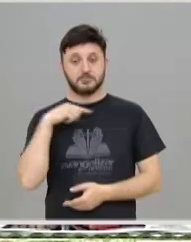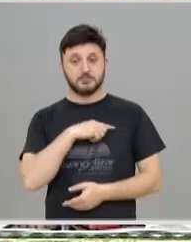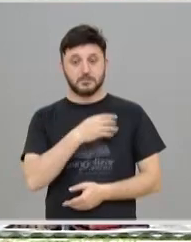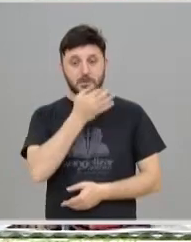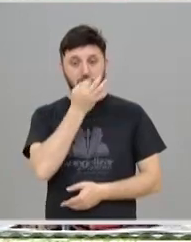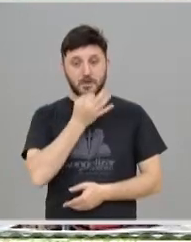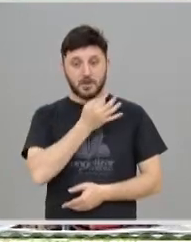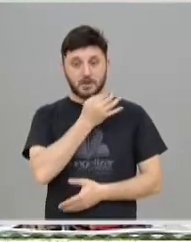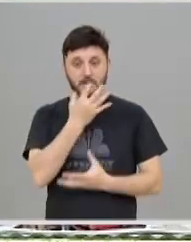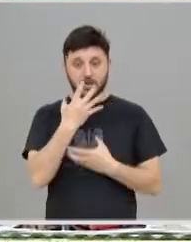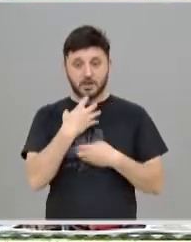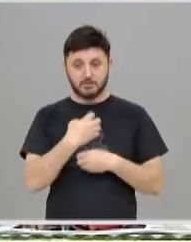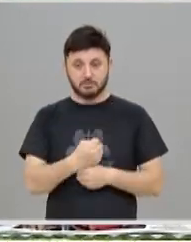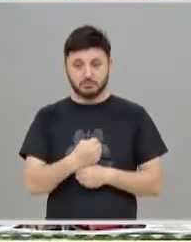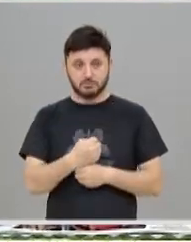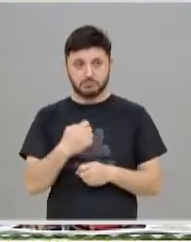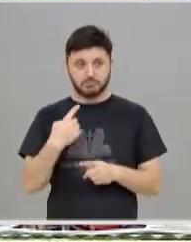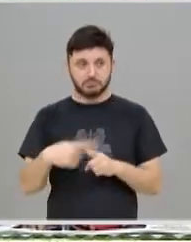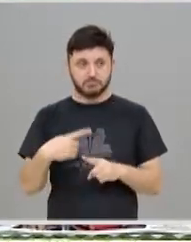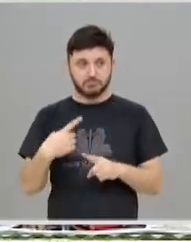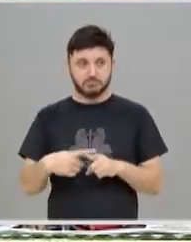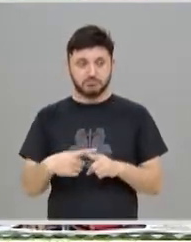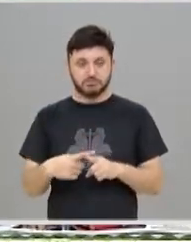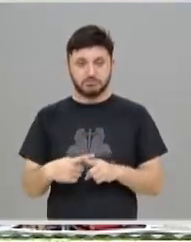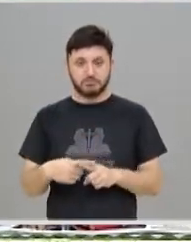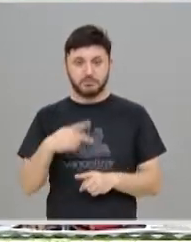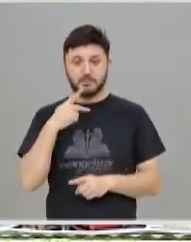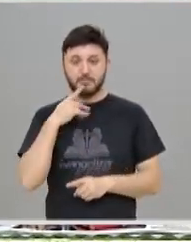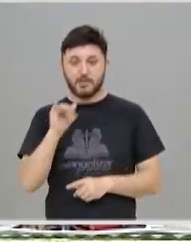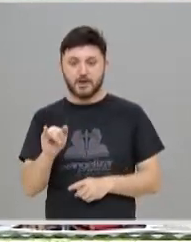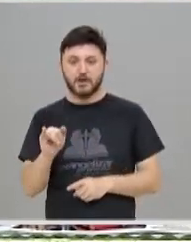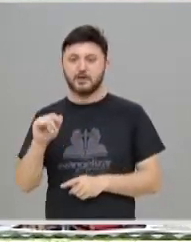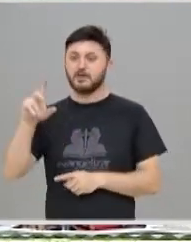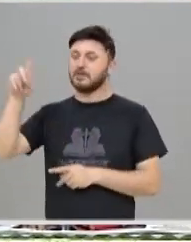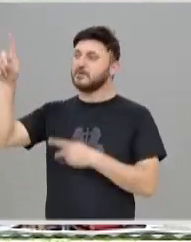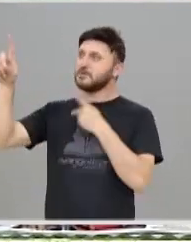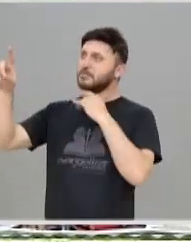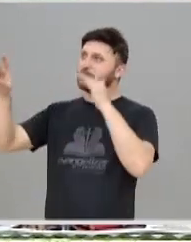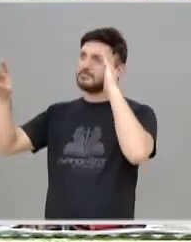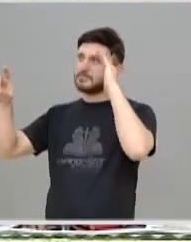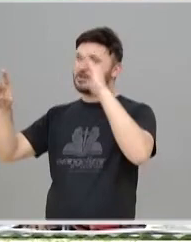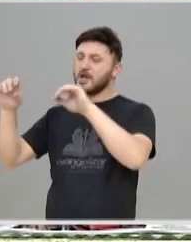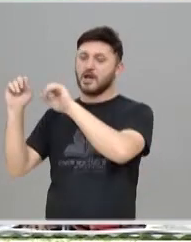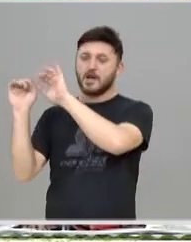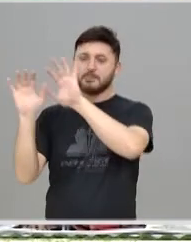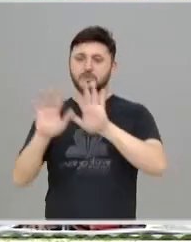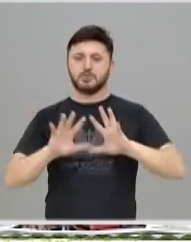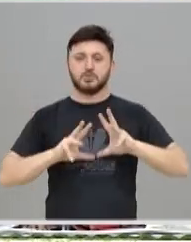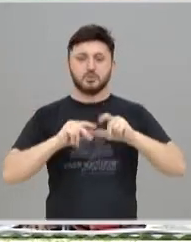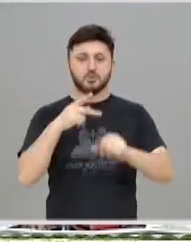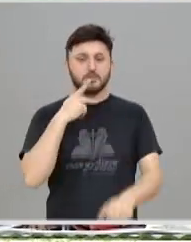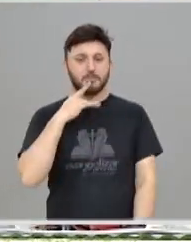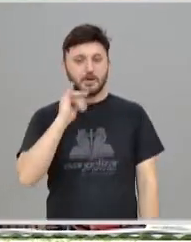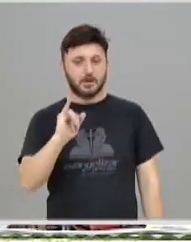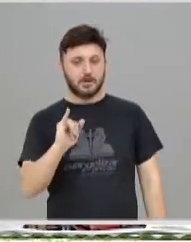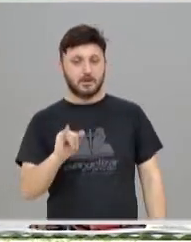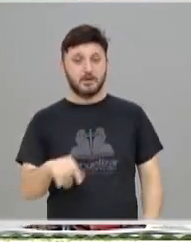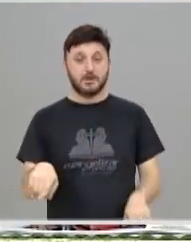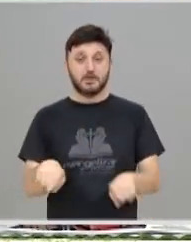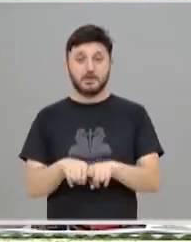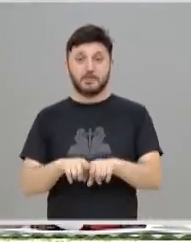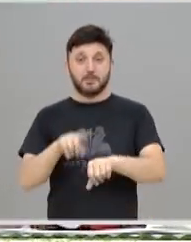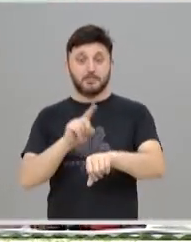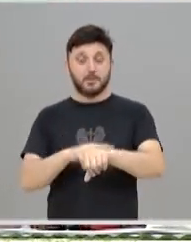receber a Eucaristia hoje, pedindo ao Pai dos pais, que abençoe todos os pais. E nesse momento